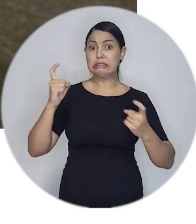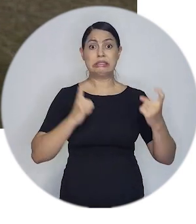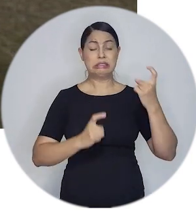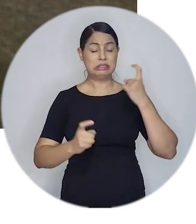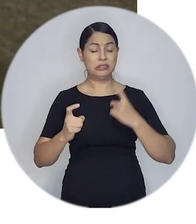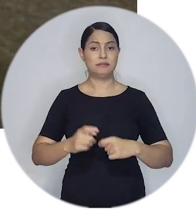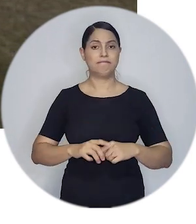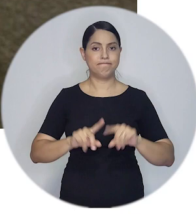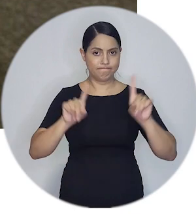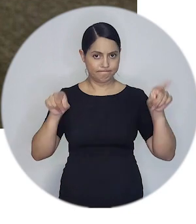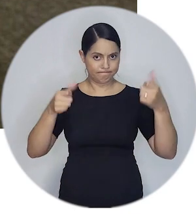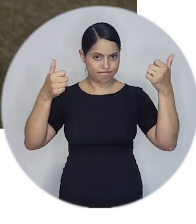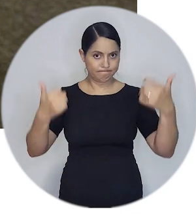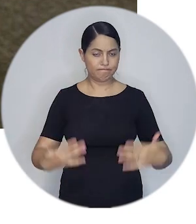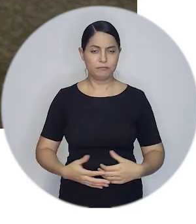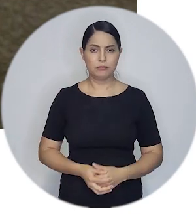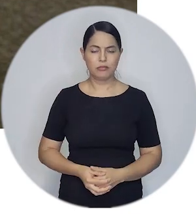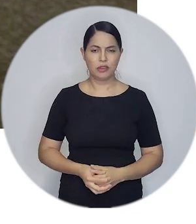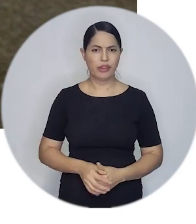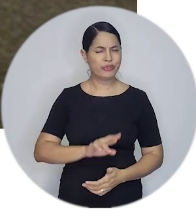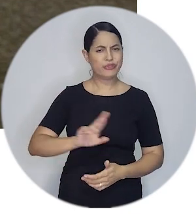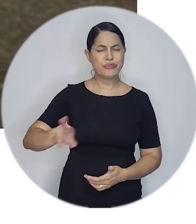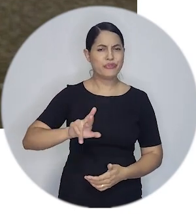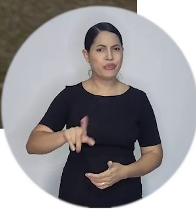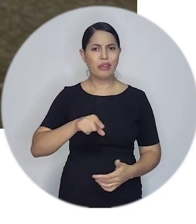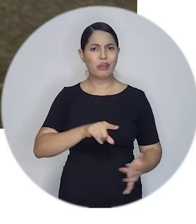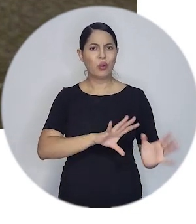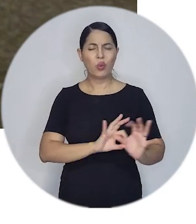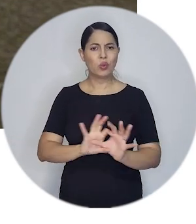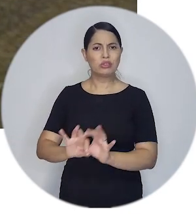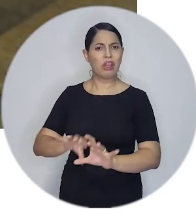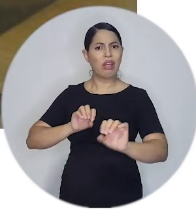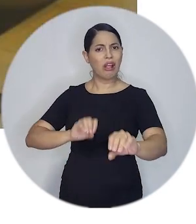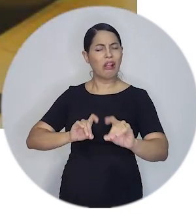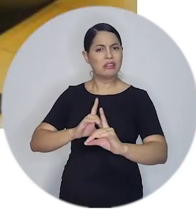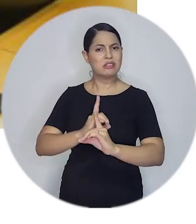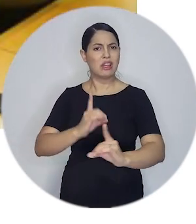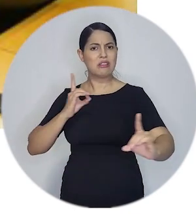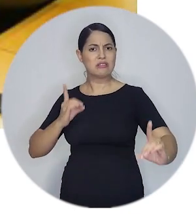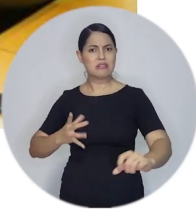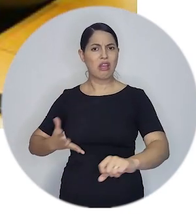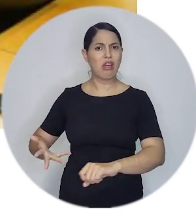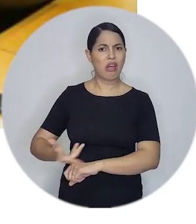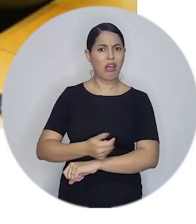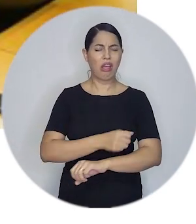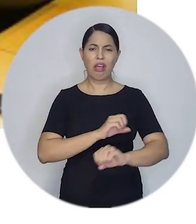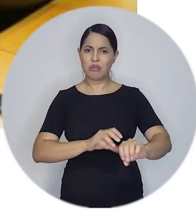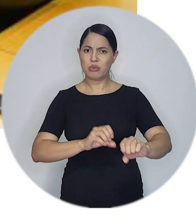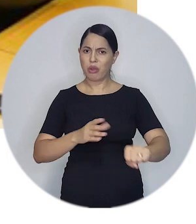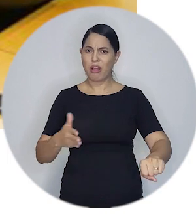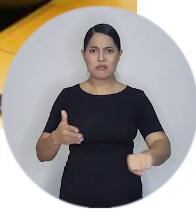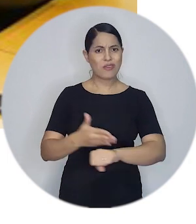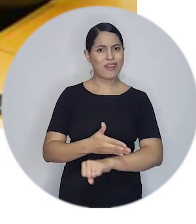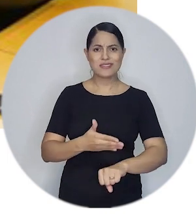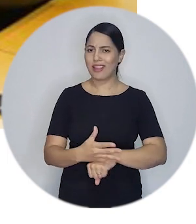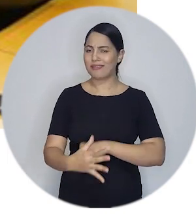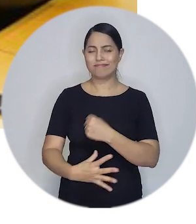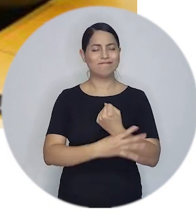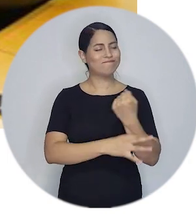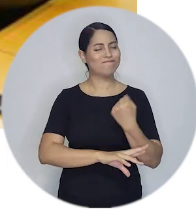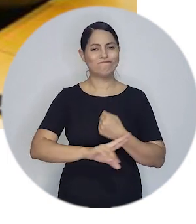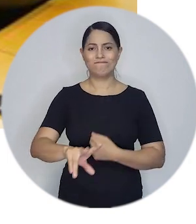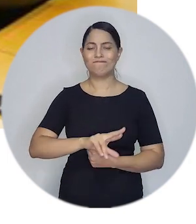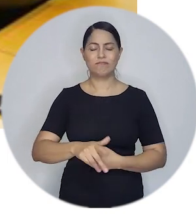modalidade ensino à distância. Para ela, abre aspas, diferentemente do que se propaga, o ensino à distância não garante o amplo acesso